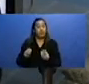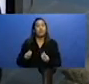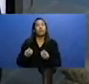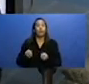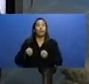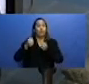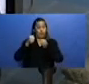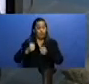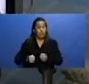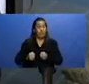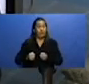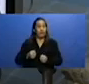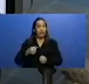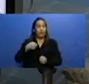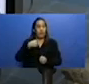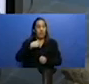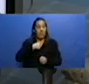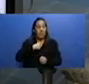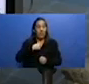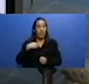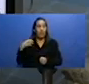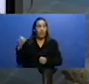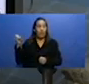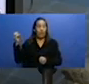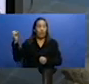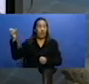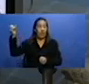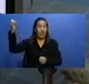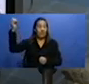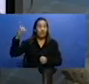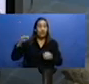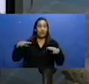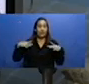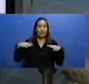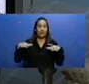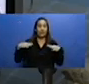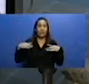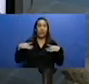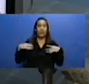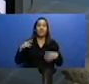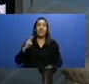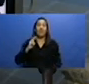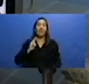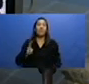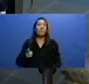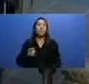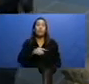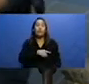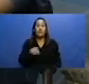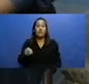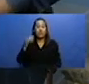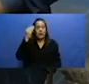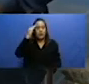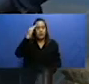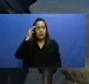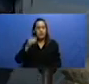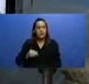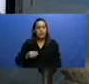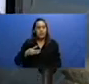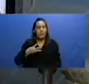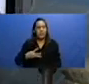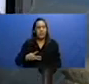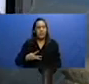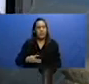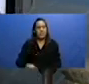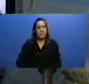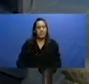provável? Agora, né, gente, ninguém tá viajando muito, né? Mas responde aí o que você acha. 3.